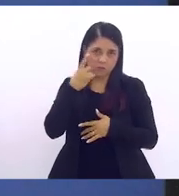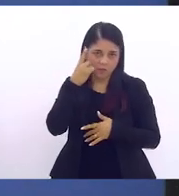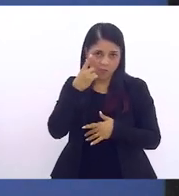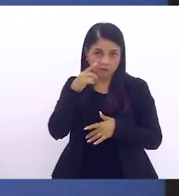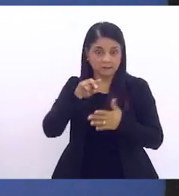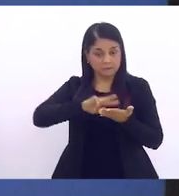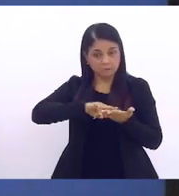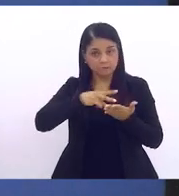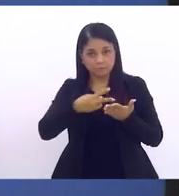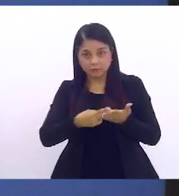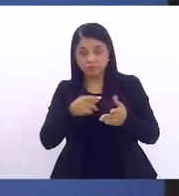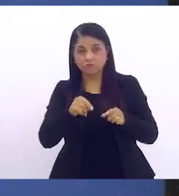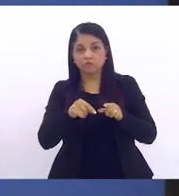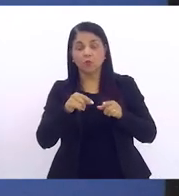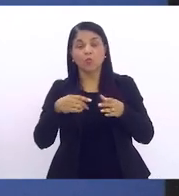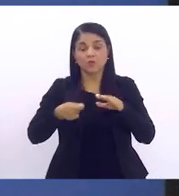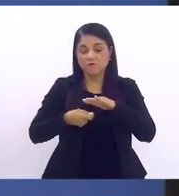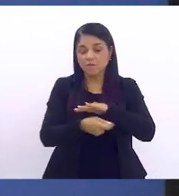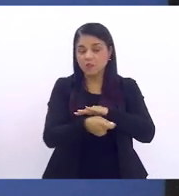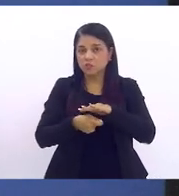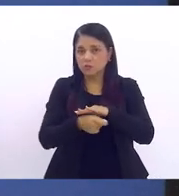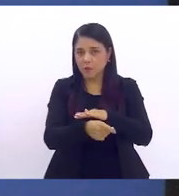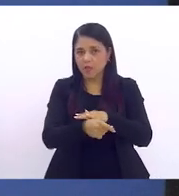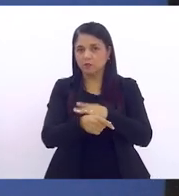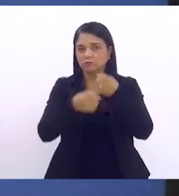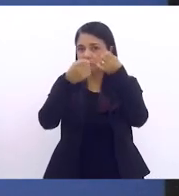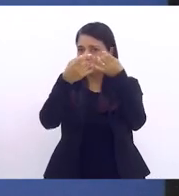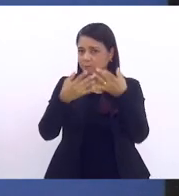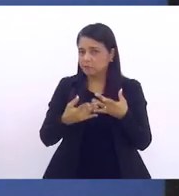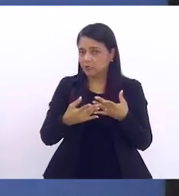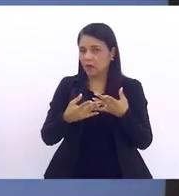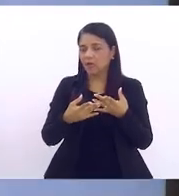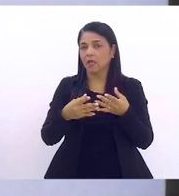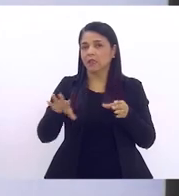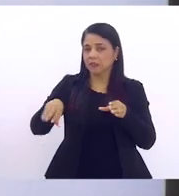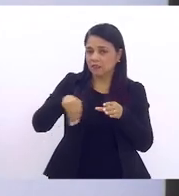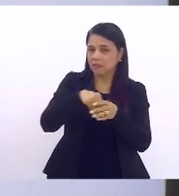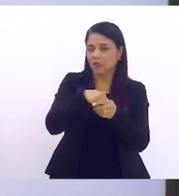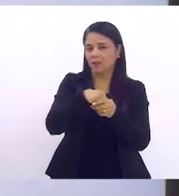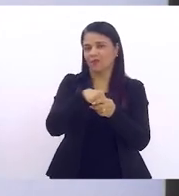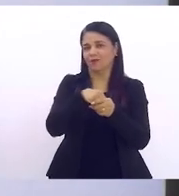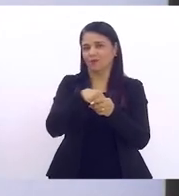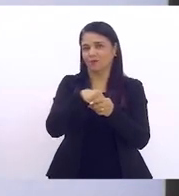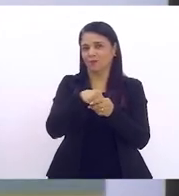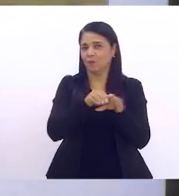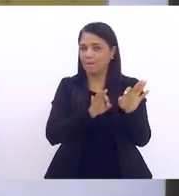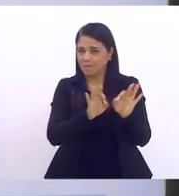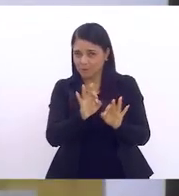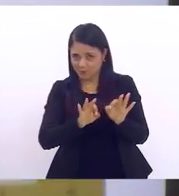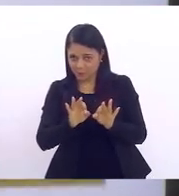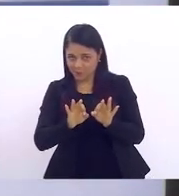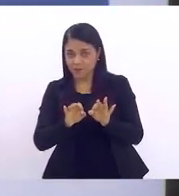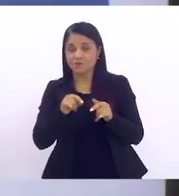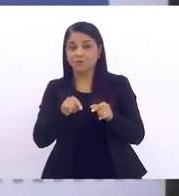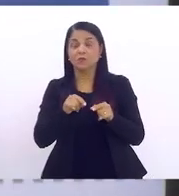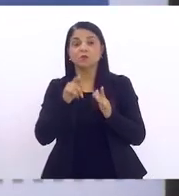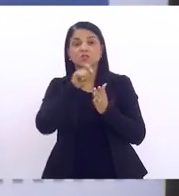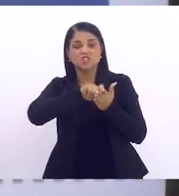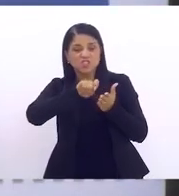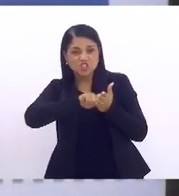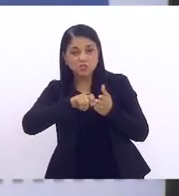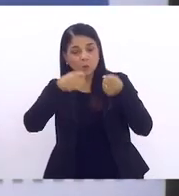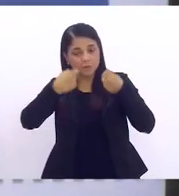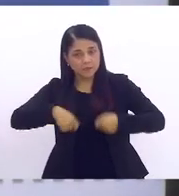traduzir esses investimentos que estão dentro do desse pacote que a ntt colocou para para nós então tudo que tá escrito lá a gente